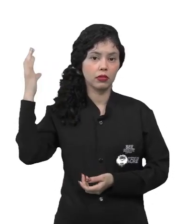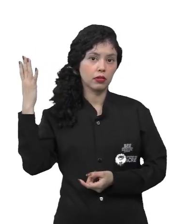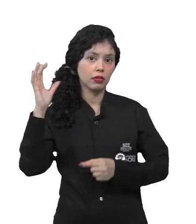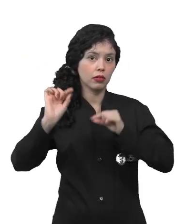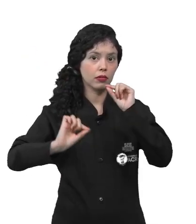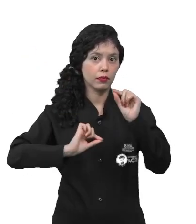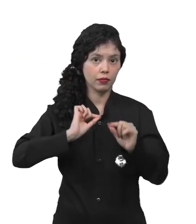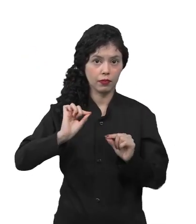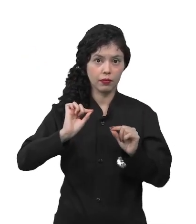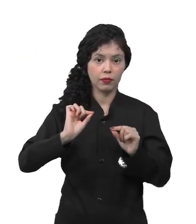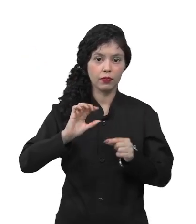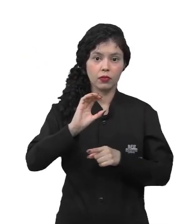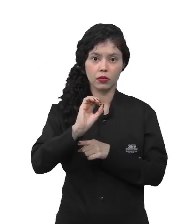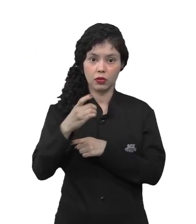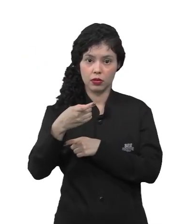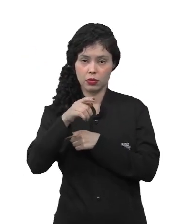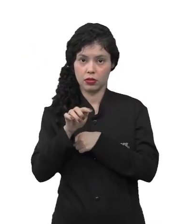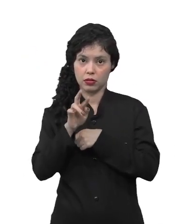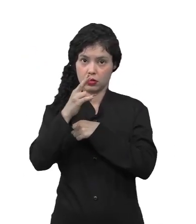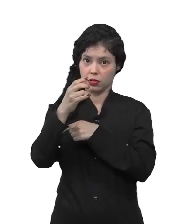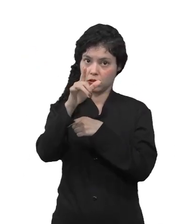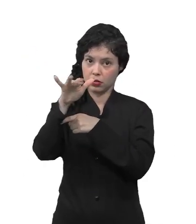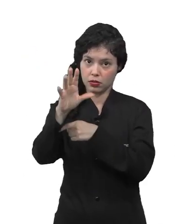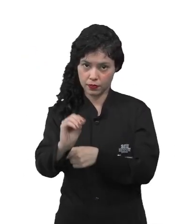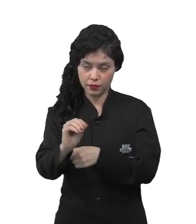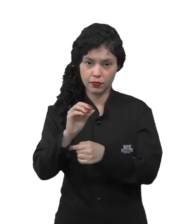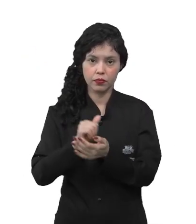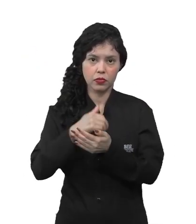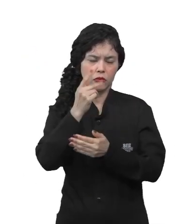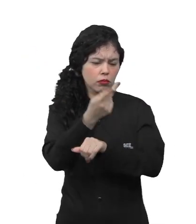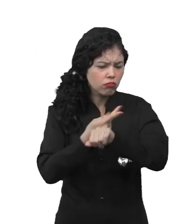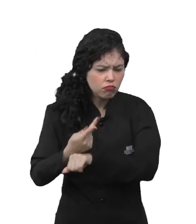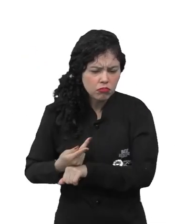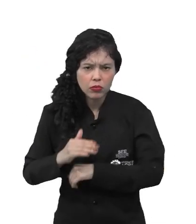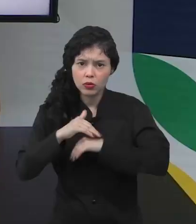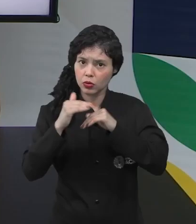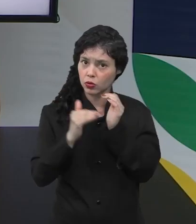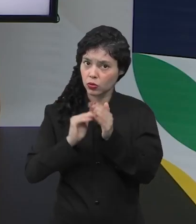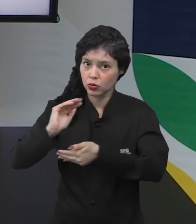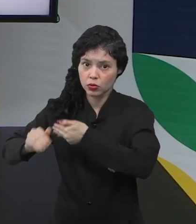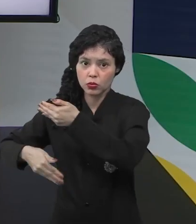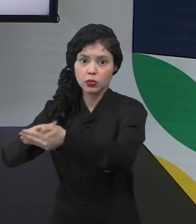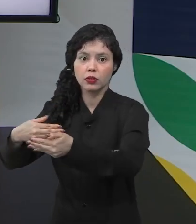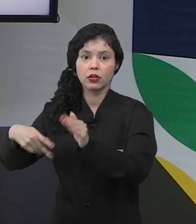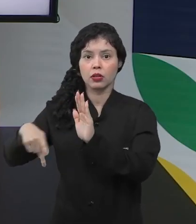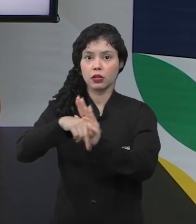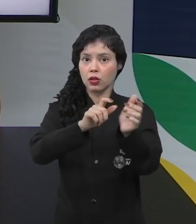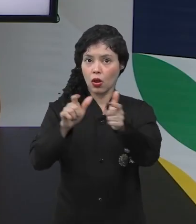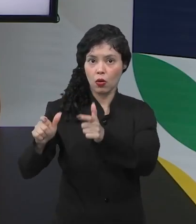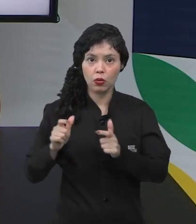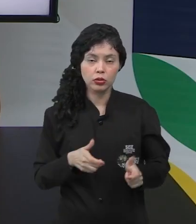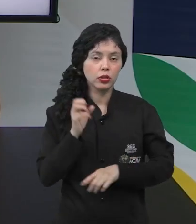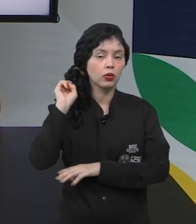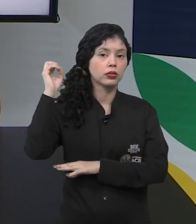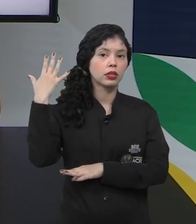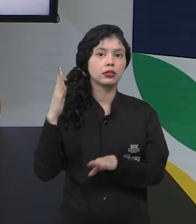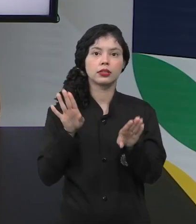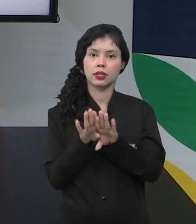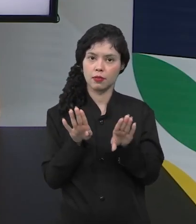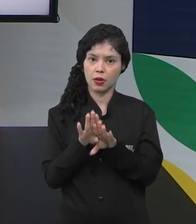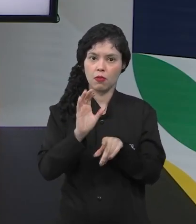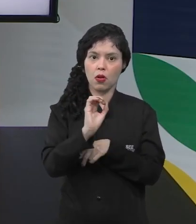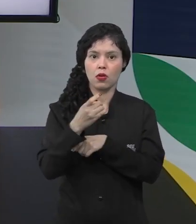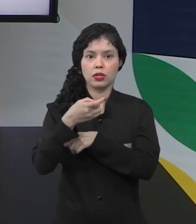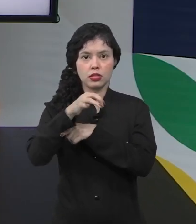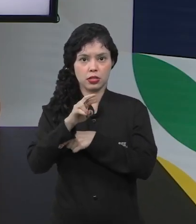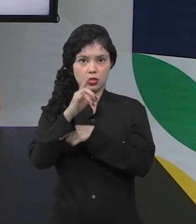aí uma oxidação. Então, eu vou procurar em todos os demais processos, etapas, onde acontece também uma oxidação.